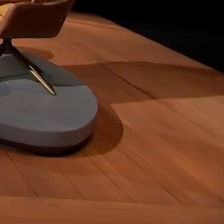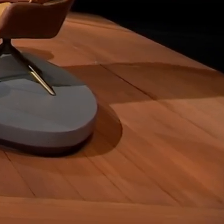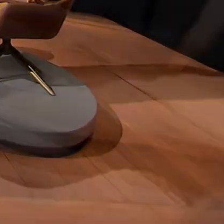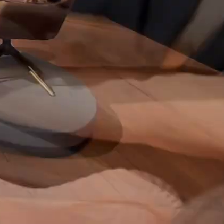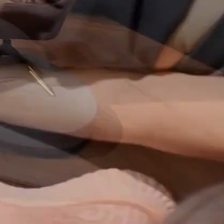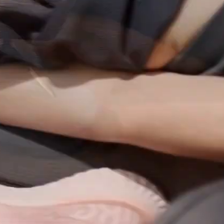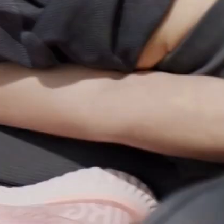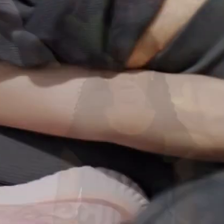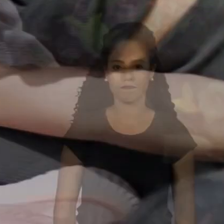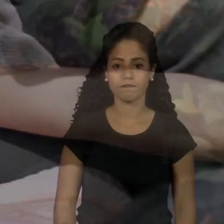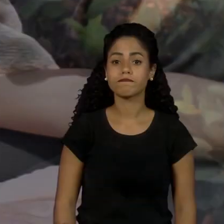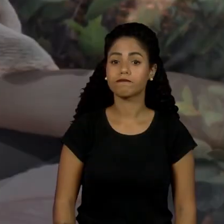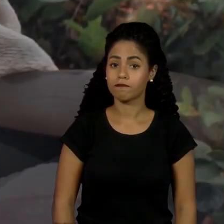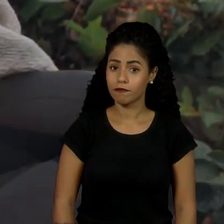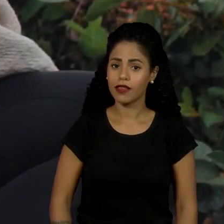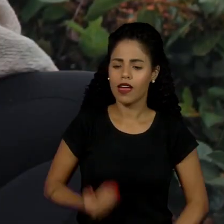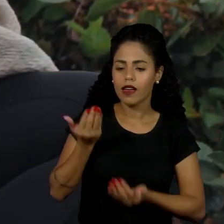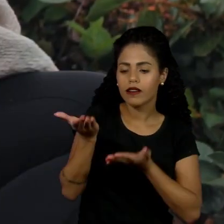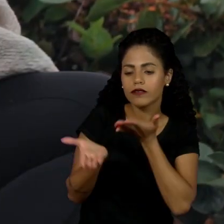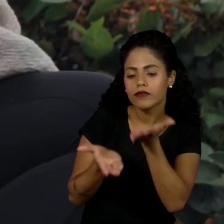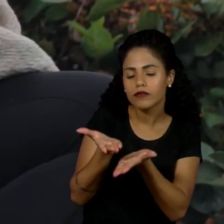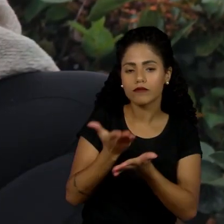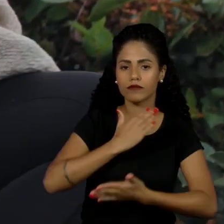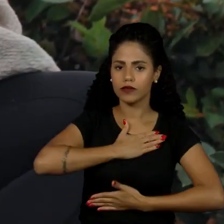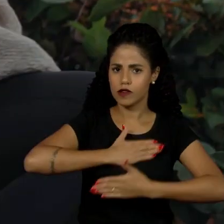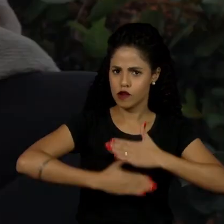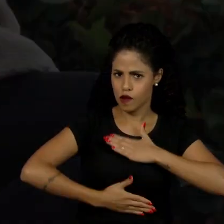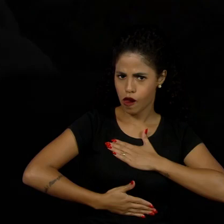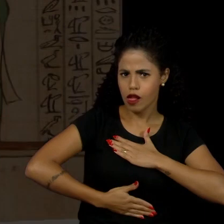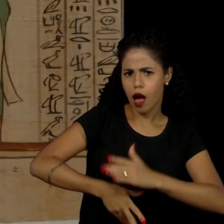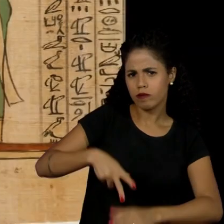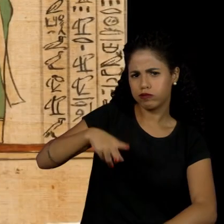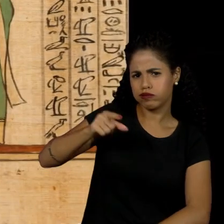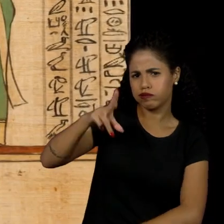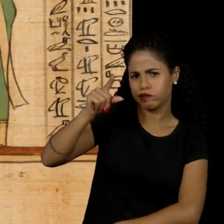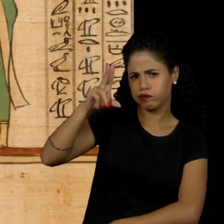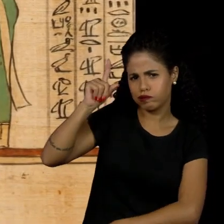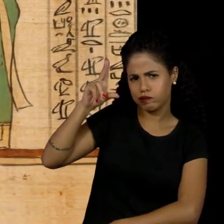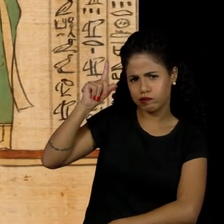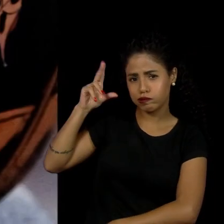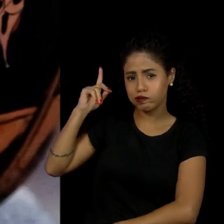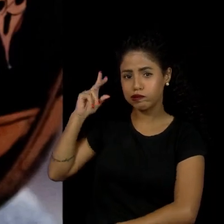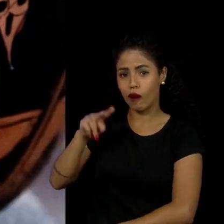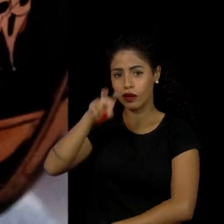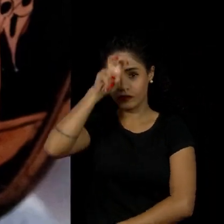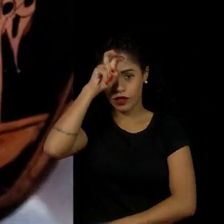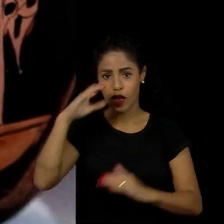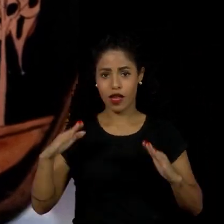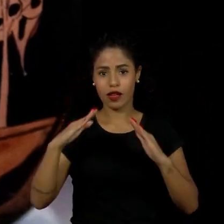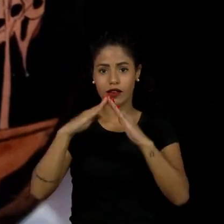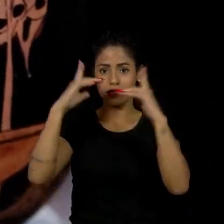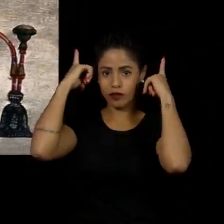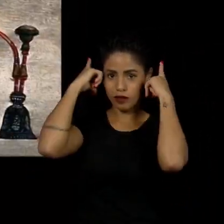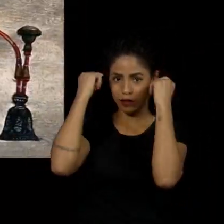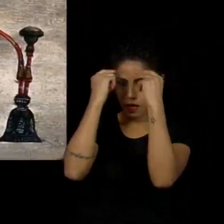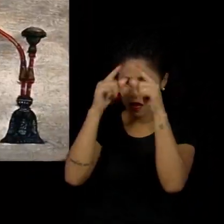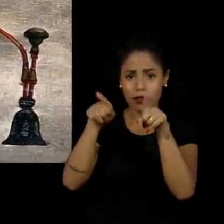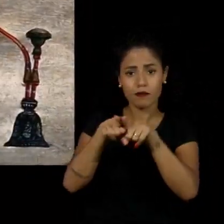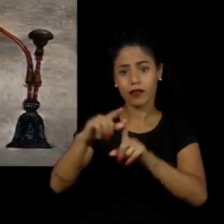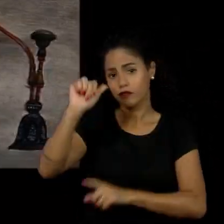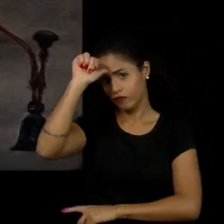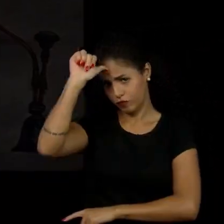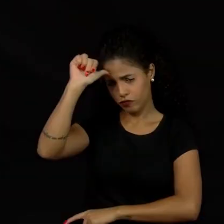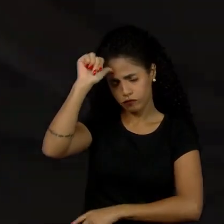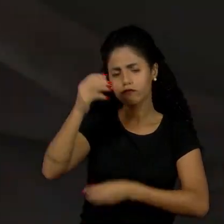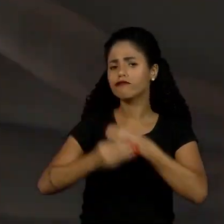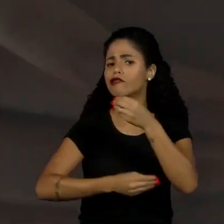As origens da terapia corporal remontam às antigas civilizações, como a egípcia, a grega e a indiana, e